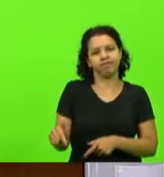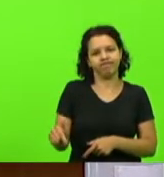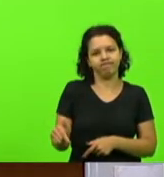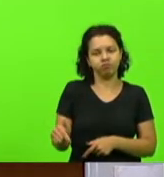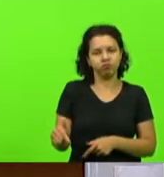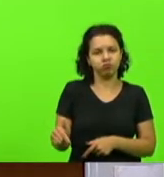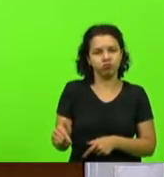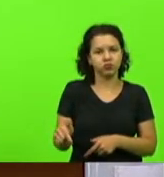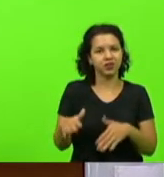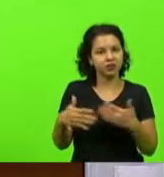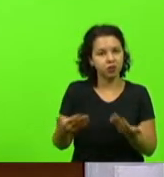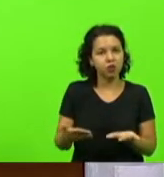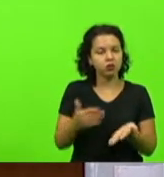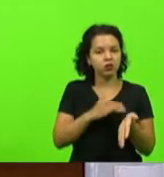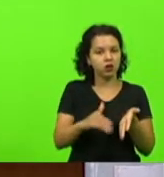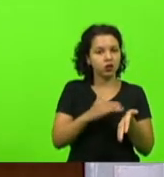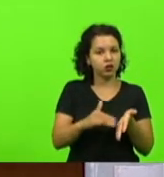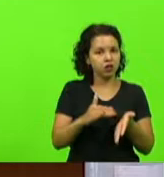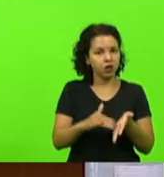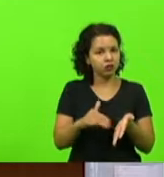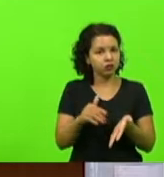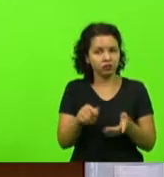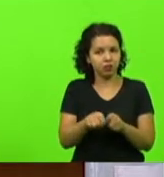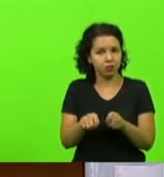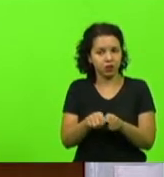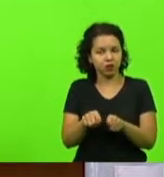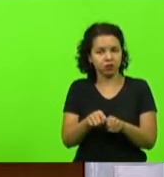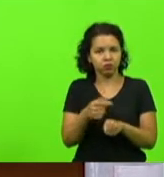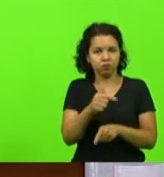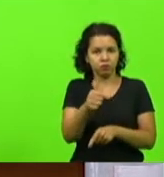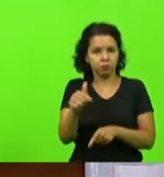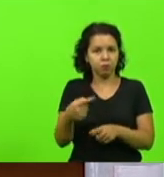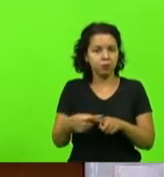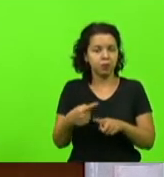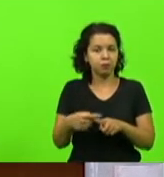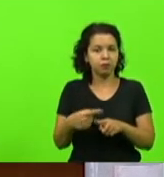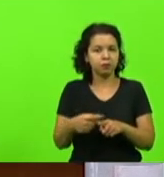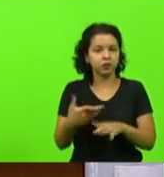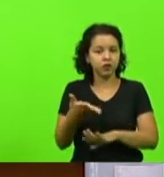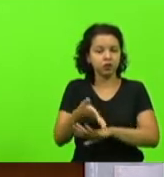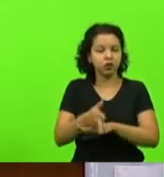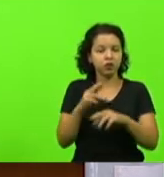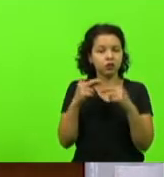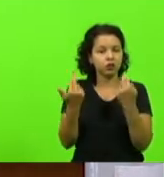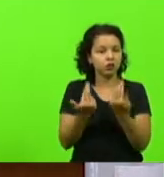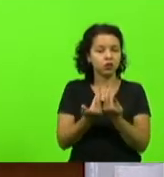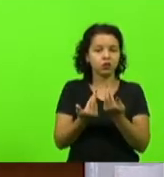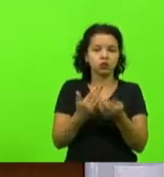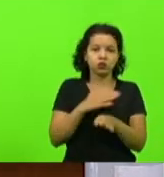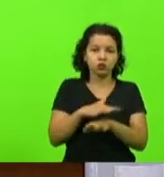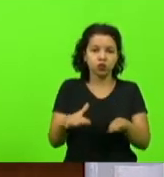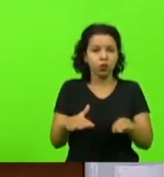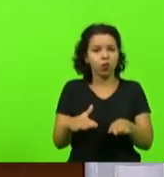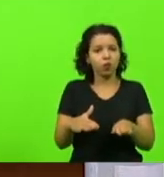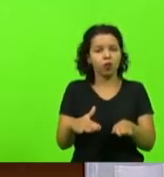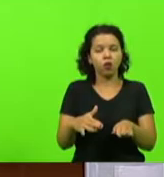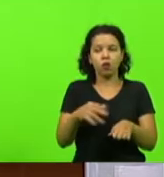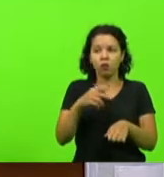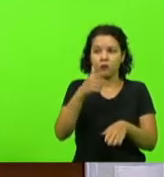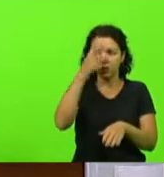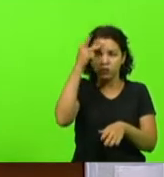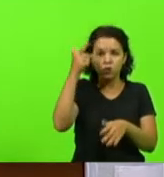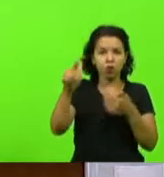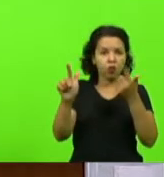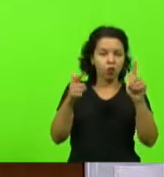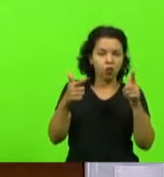E o secretário Leandro Lima, muito menos, porque ele apenas estava na solenidade, como estávamos diversas outras pessoas, a